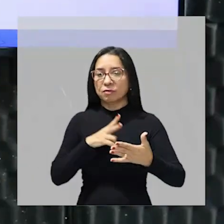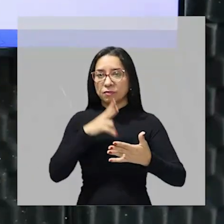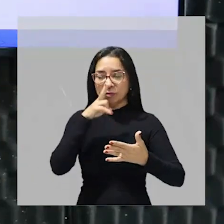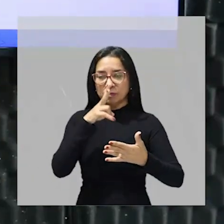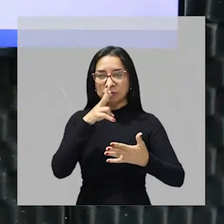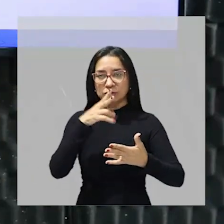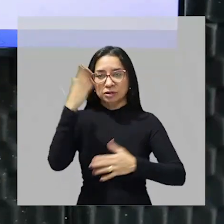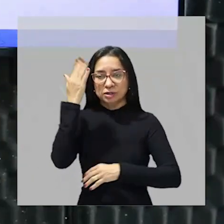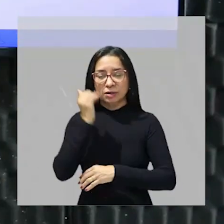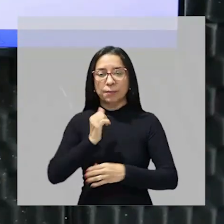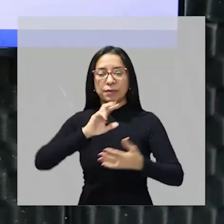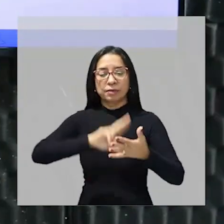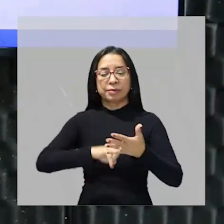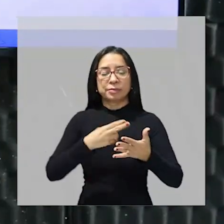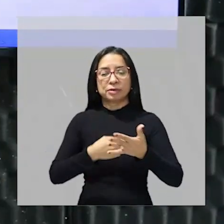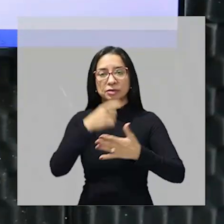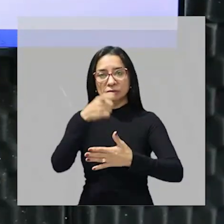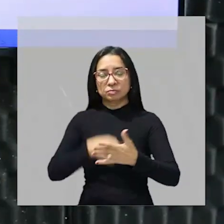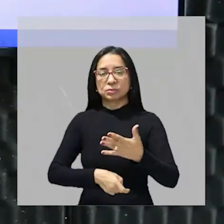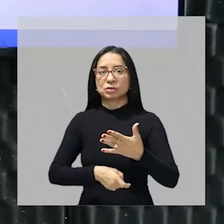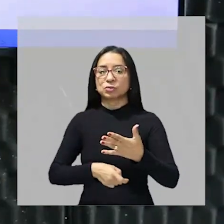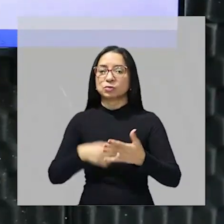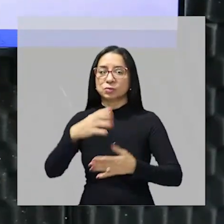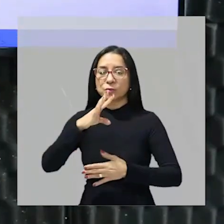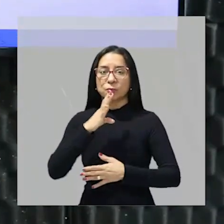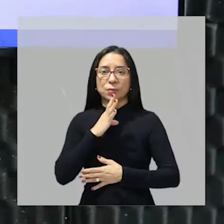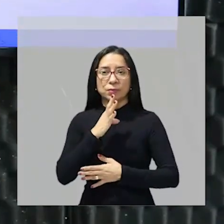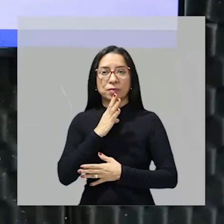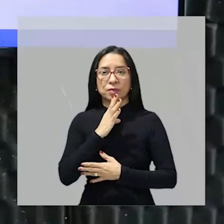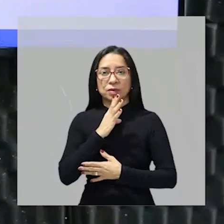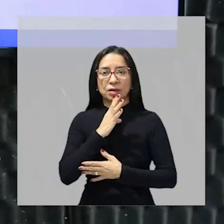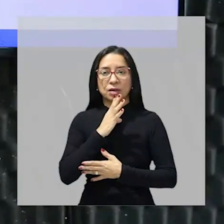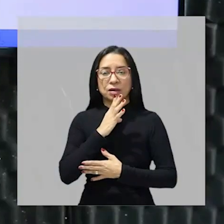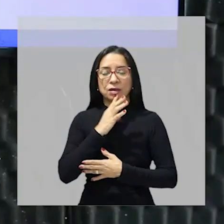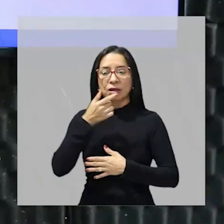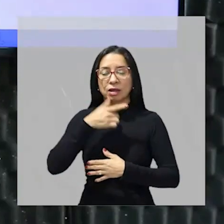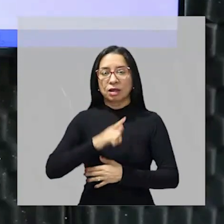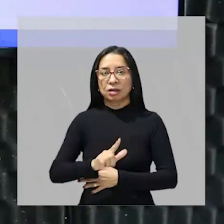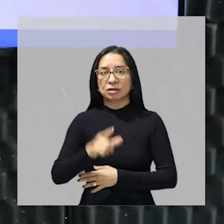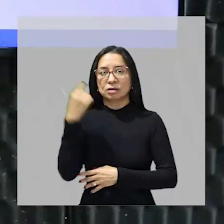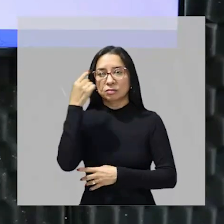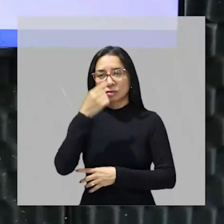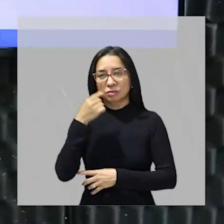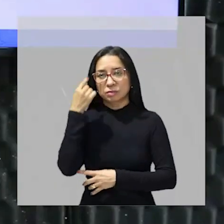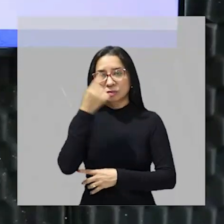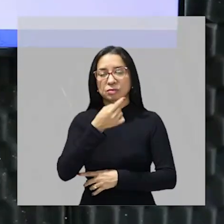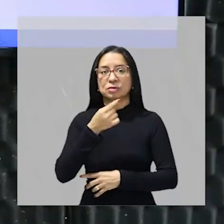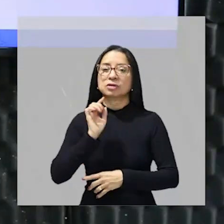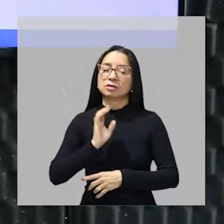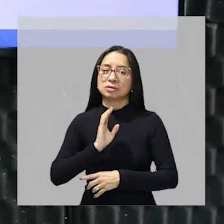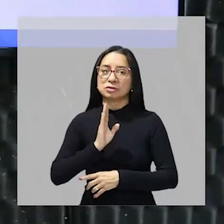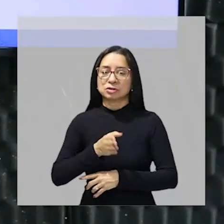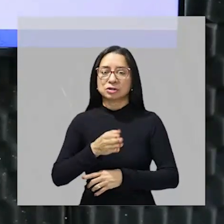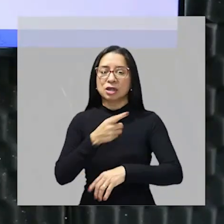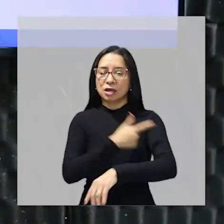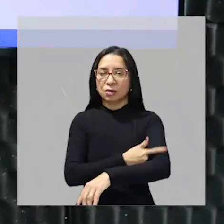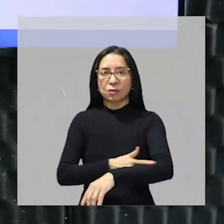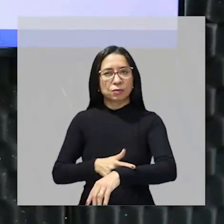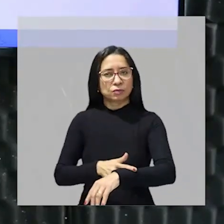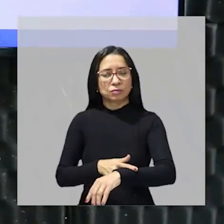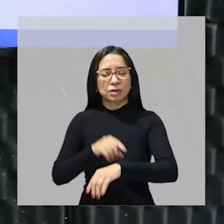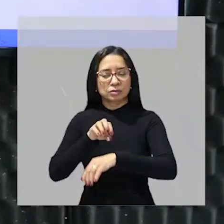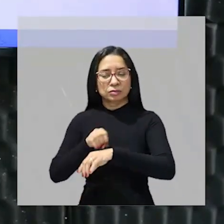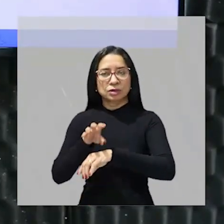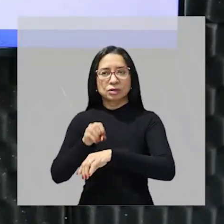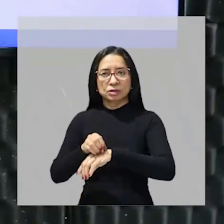saber interpretar textos, conhecer a língua espanhola, você já está acostumado com as minhas